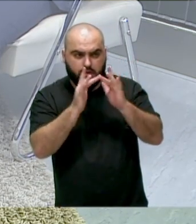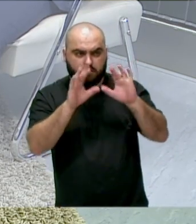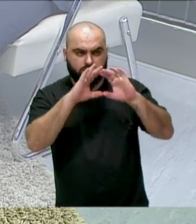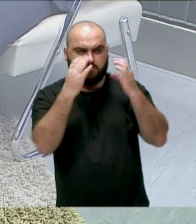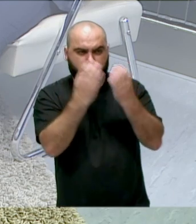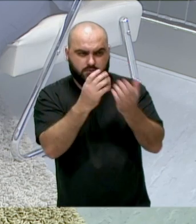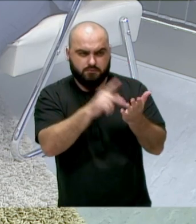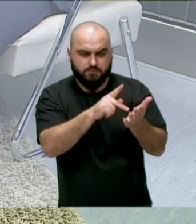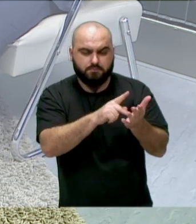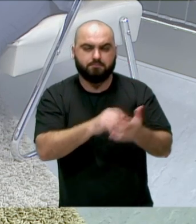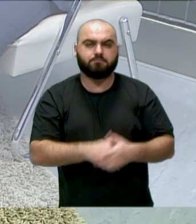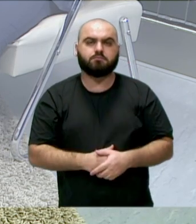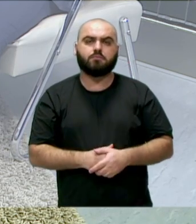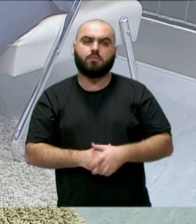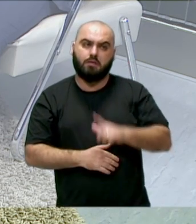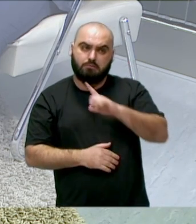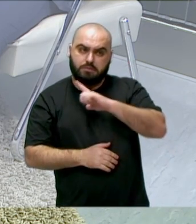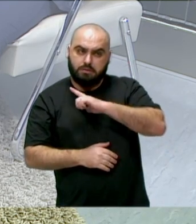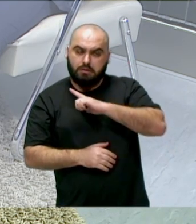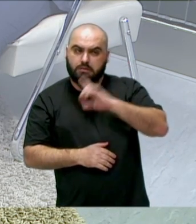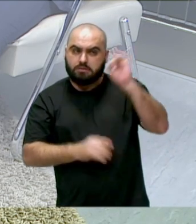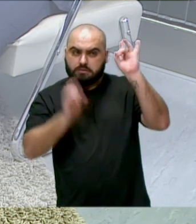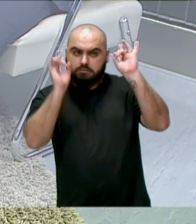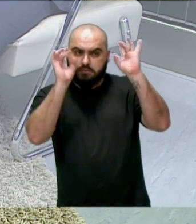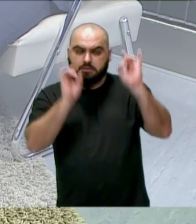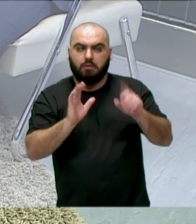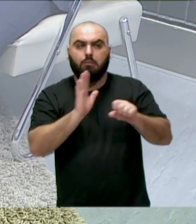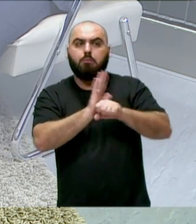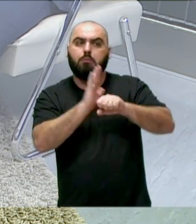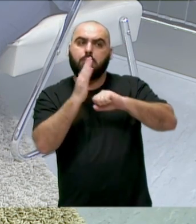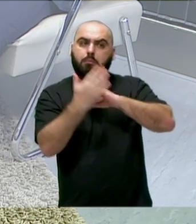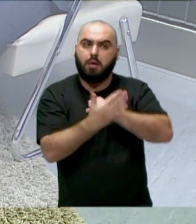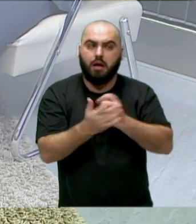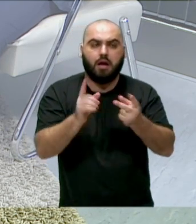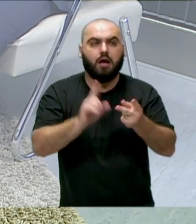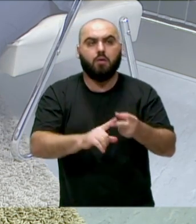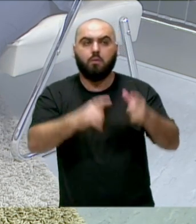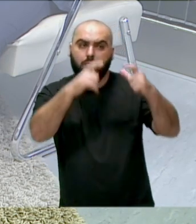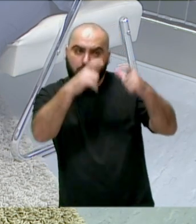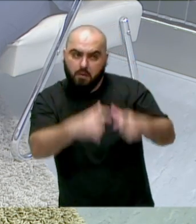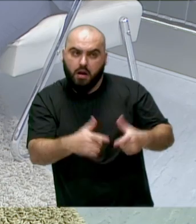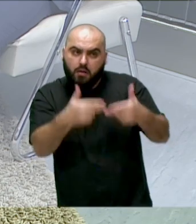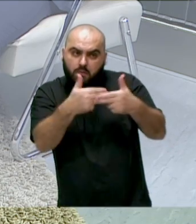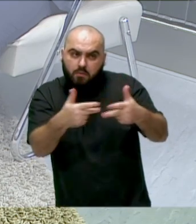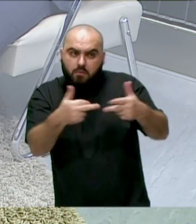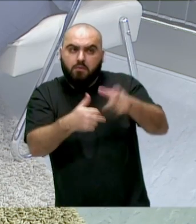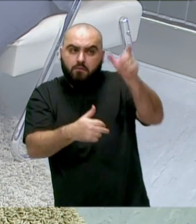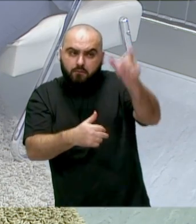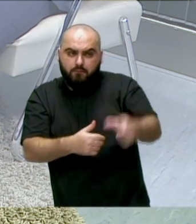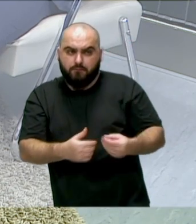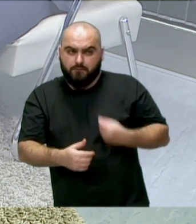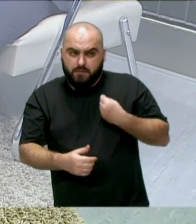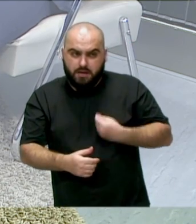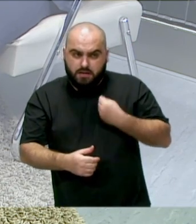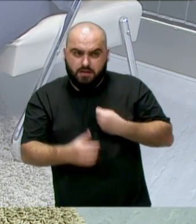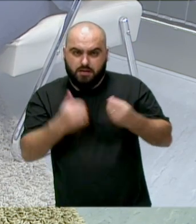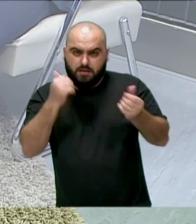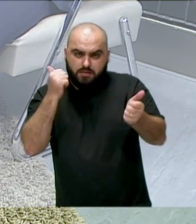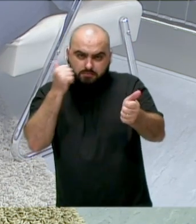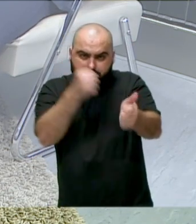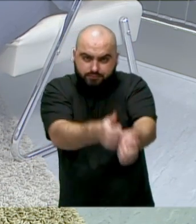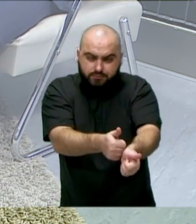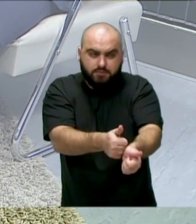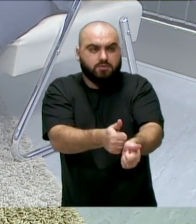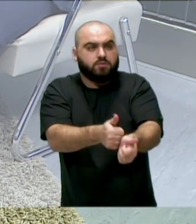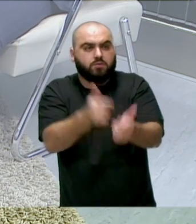diz. Tem em específico algum bairro, alguma localidade que o senhor está um pouco mais presente e tem